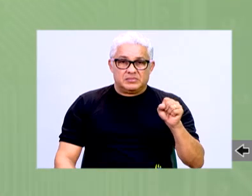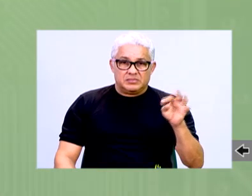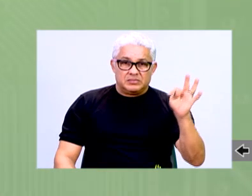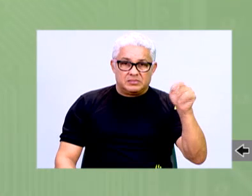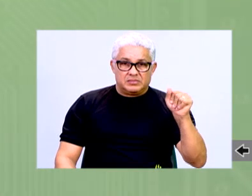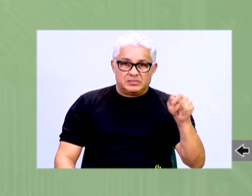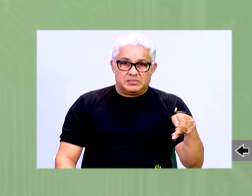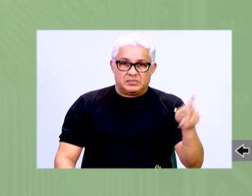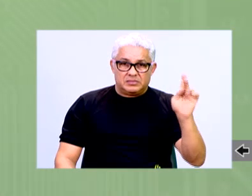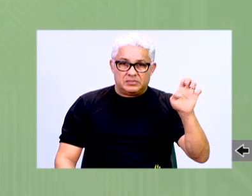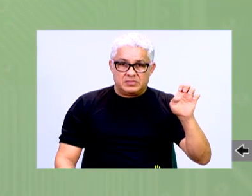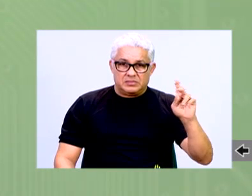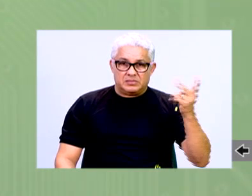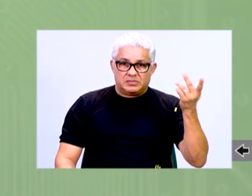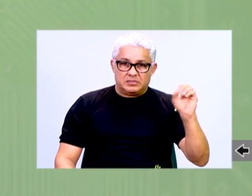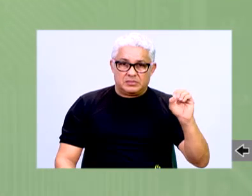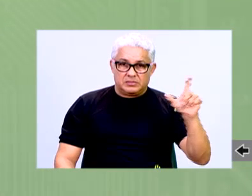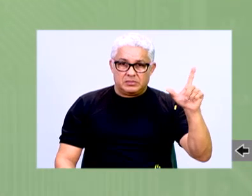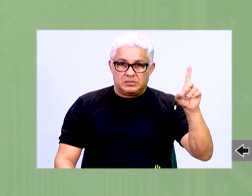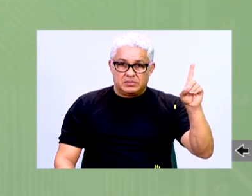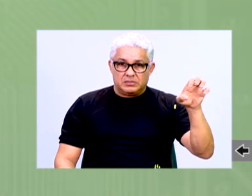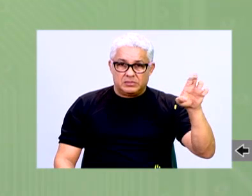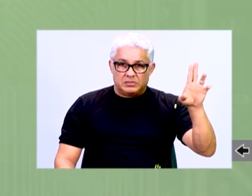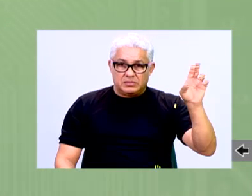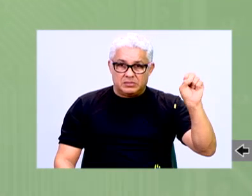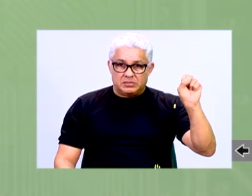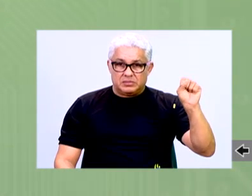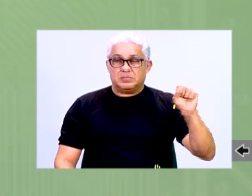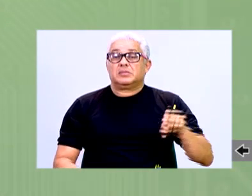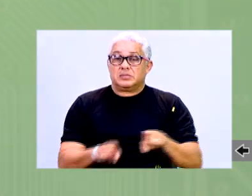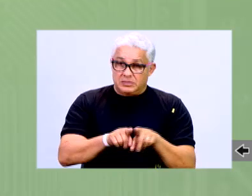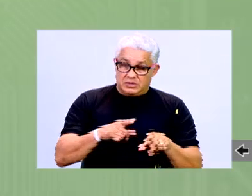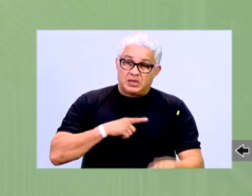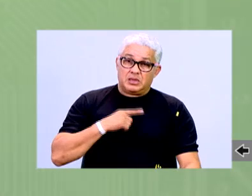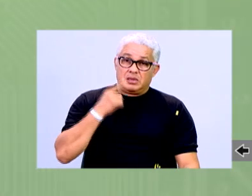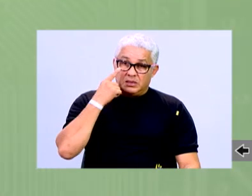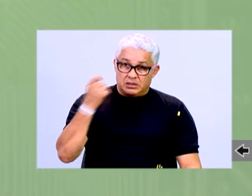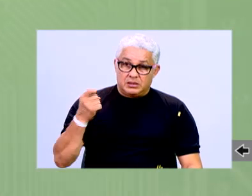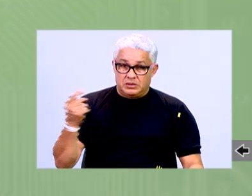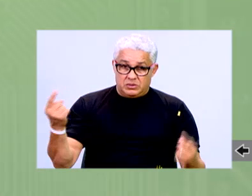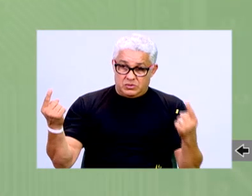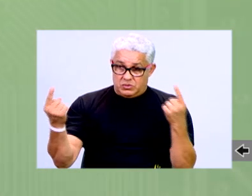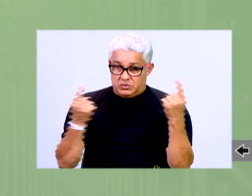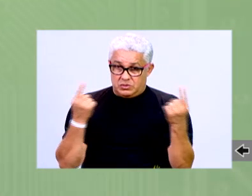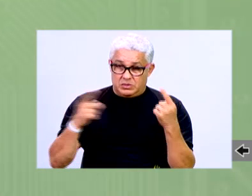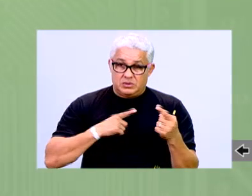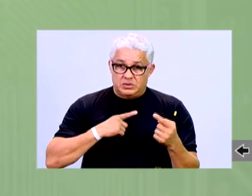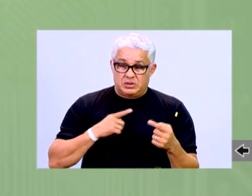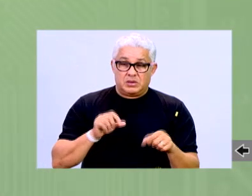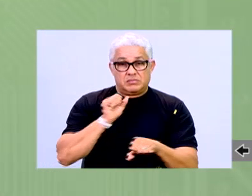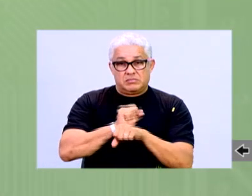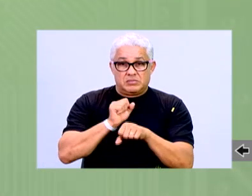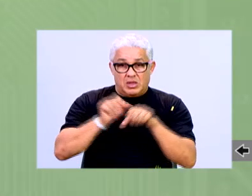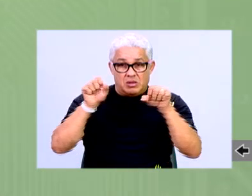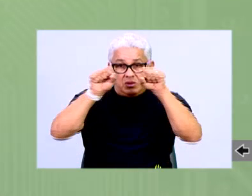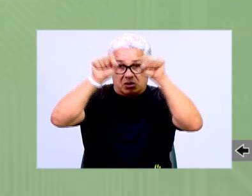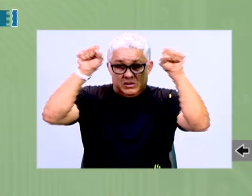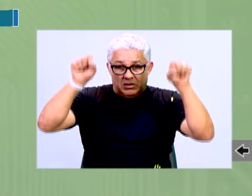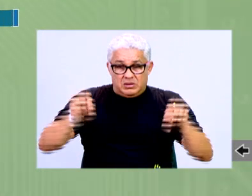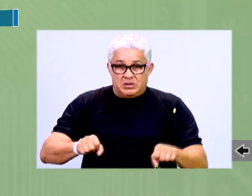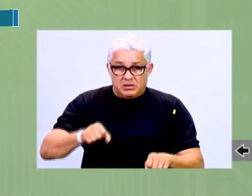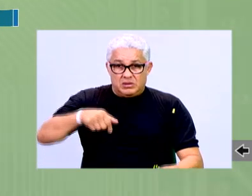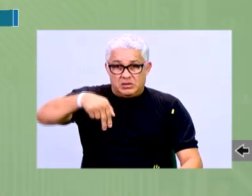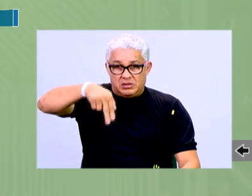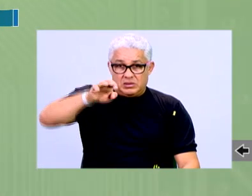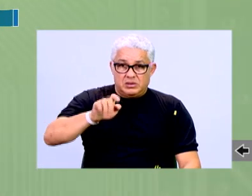dois têm interesses no sistema. Isto é, esperam que o sistema afete o negócio de